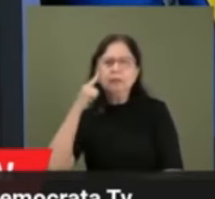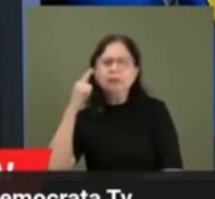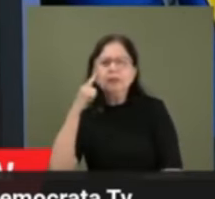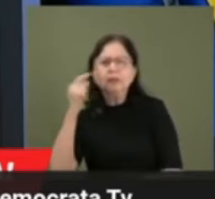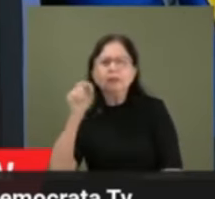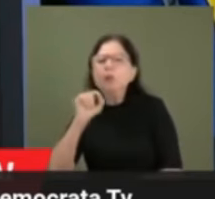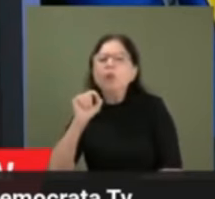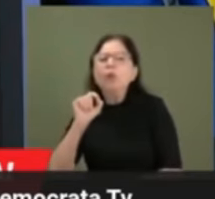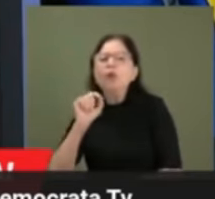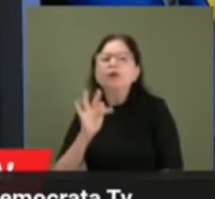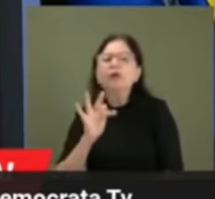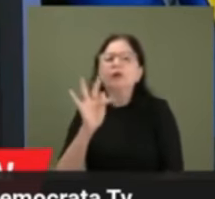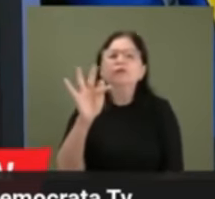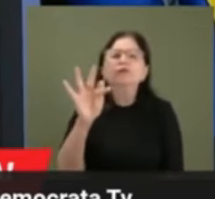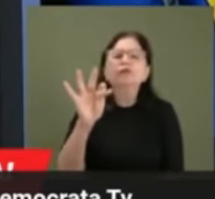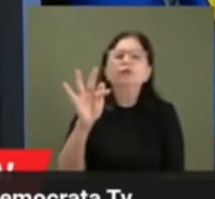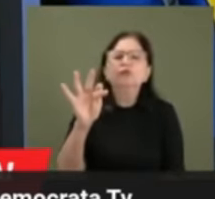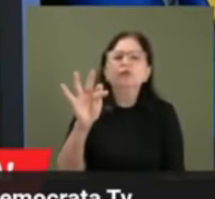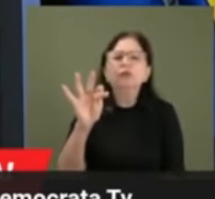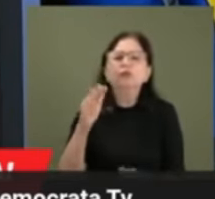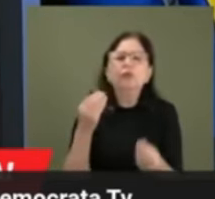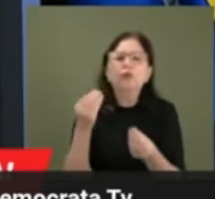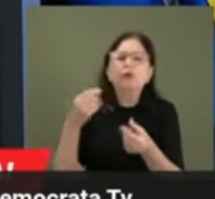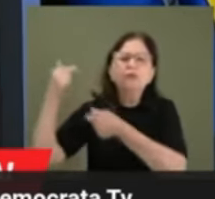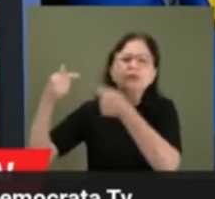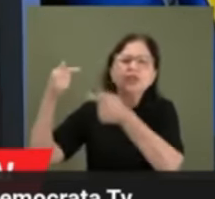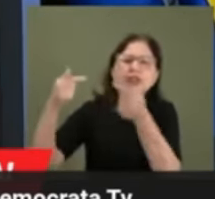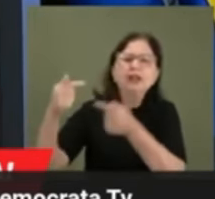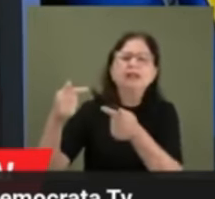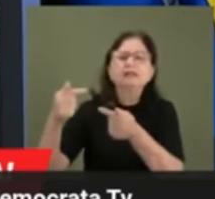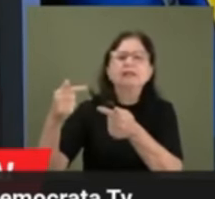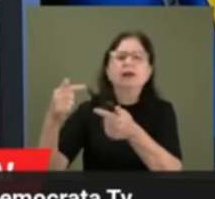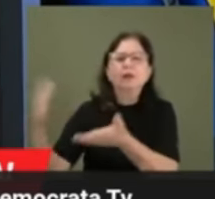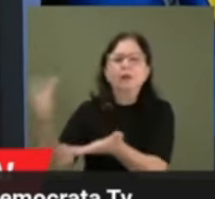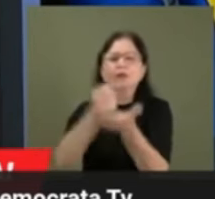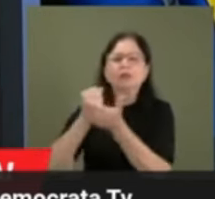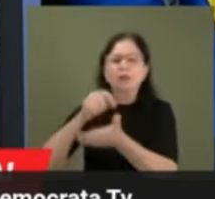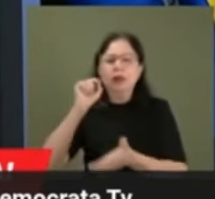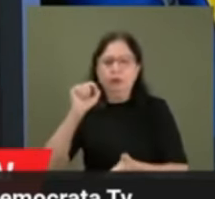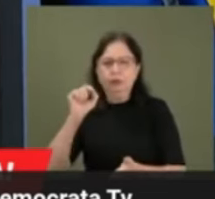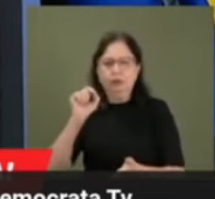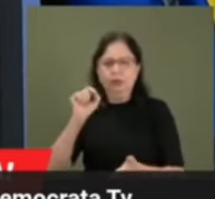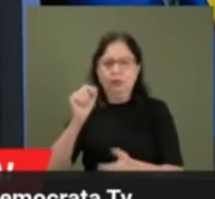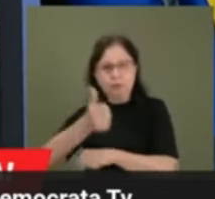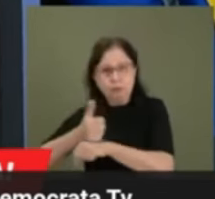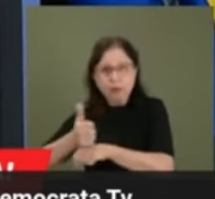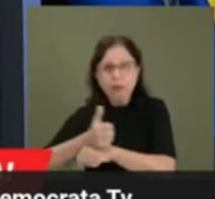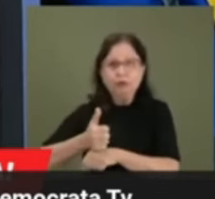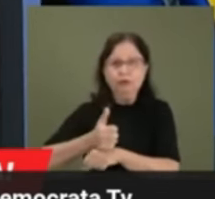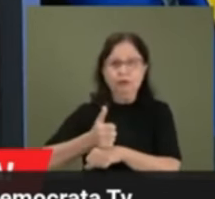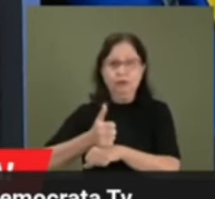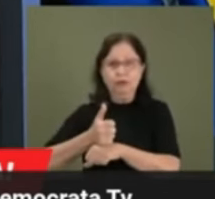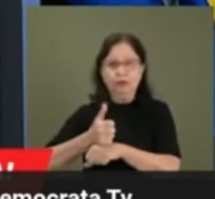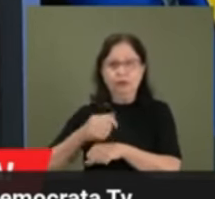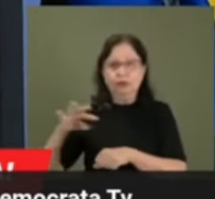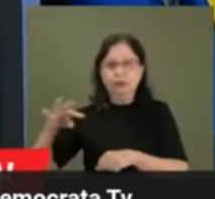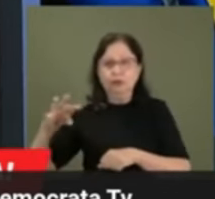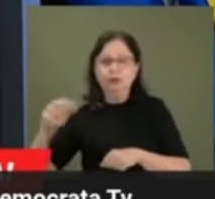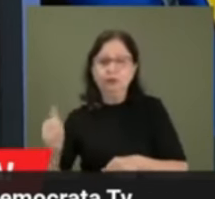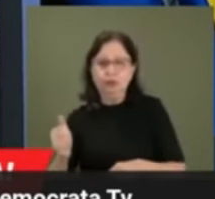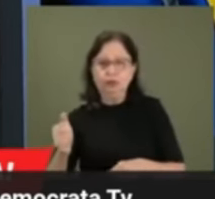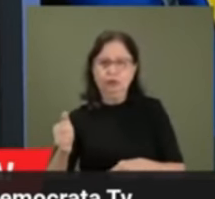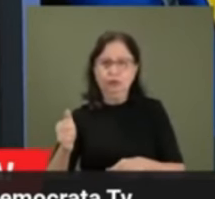gente tá construindo pro país eu me identifiquei lá no começo mas os cargos e profissões que eu que eu tenho ou que componho não são as coisas que me